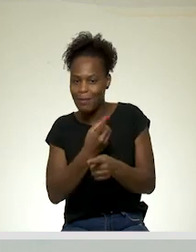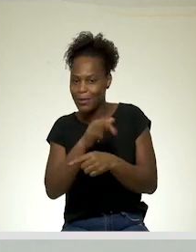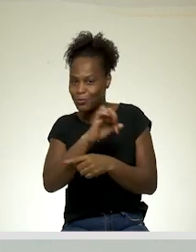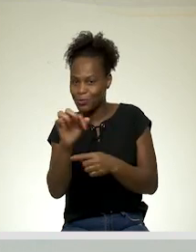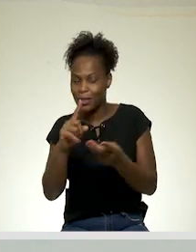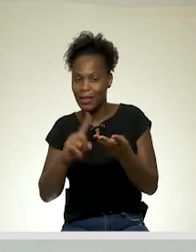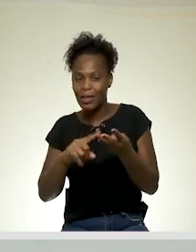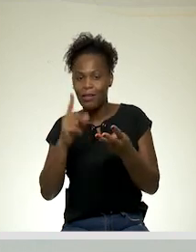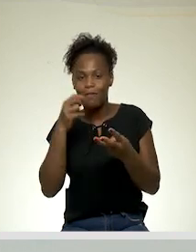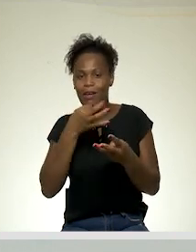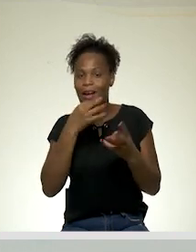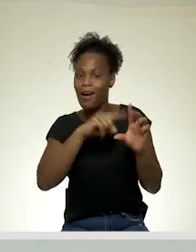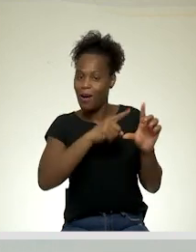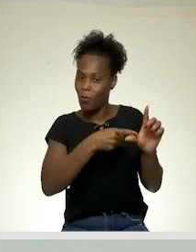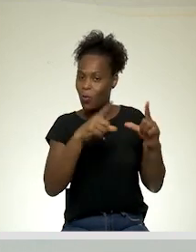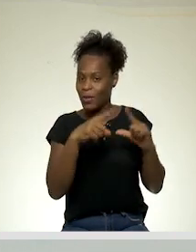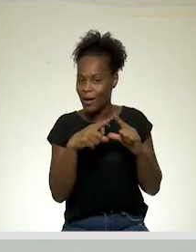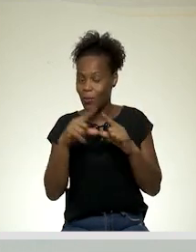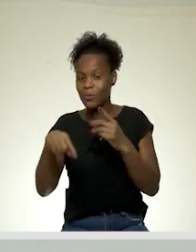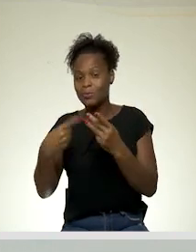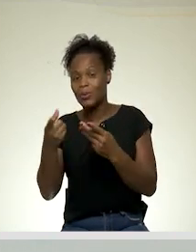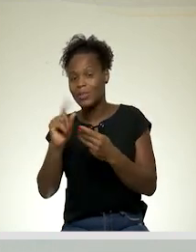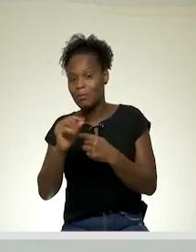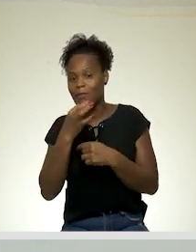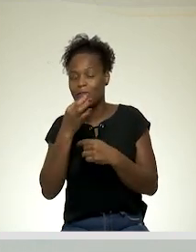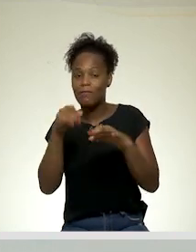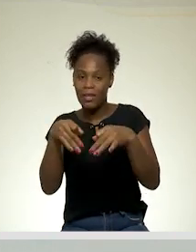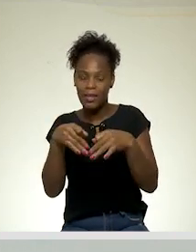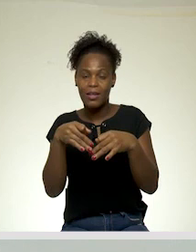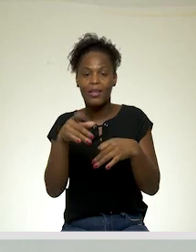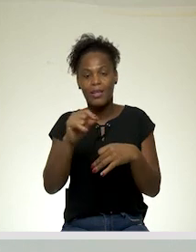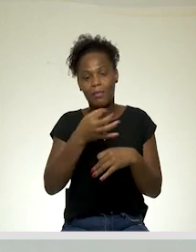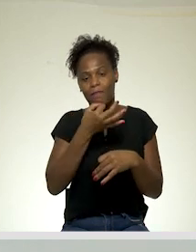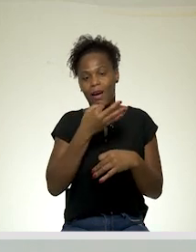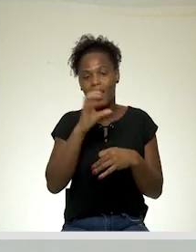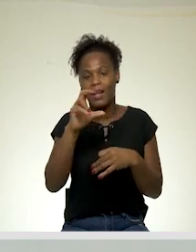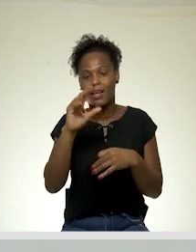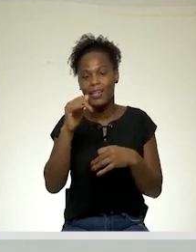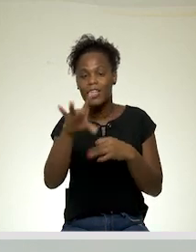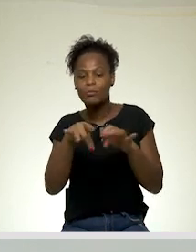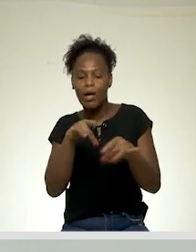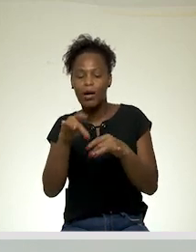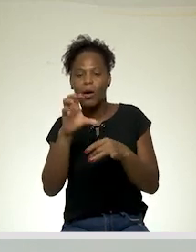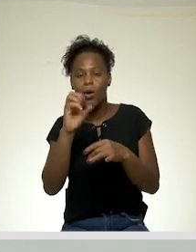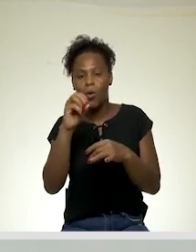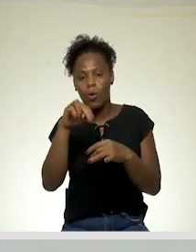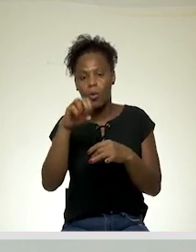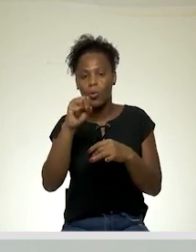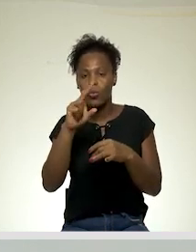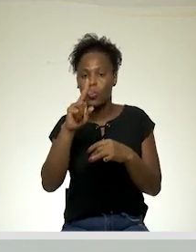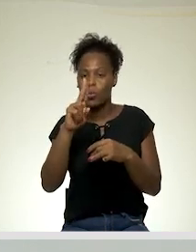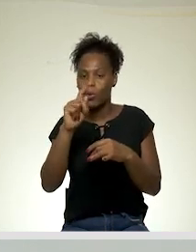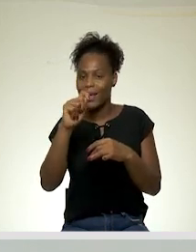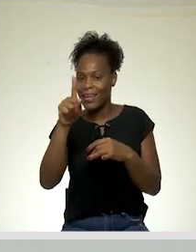ângulos de um triângulo e também, por fim, falamos de critérios de congruência